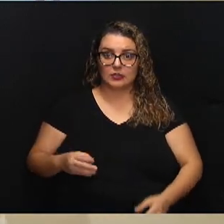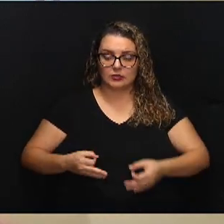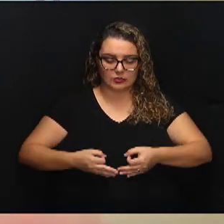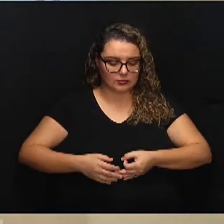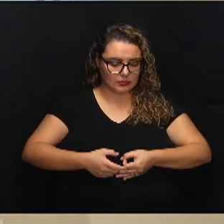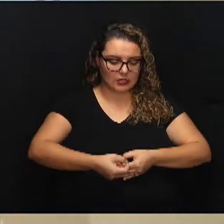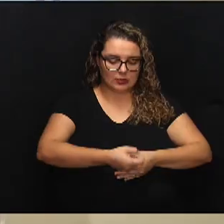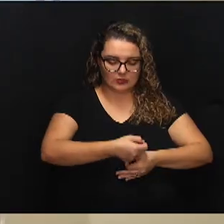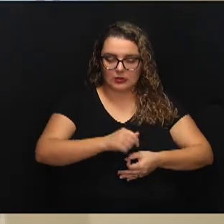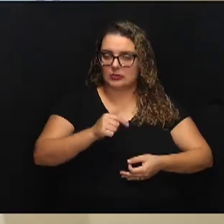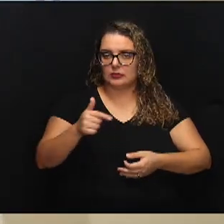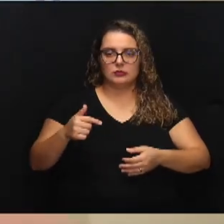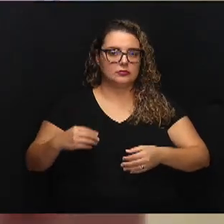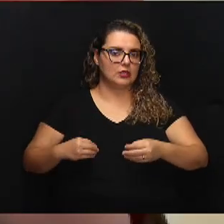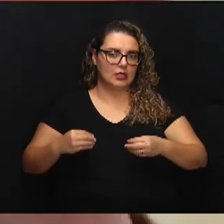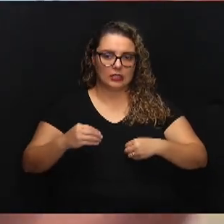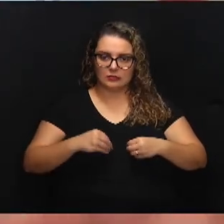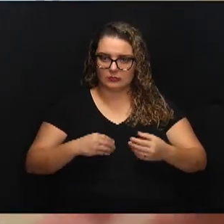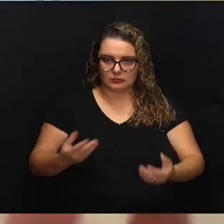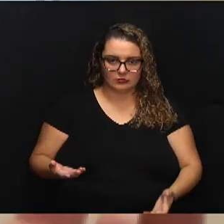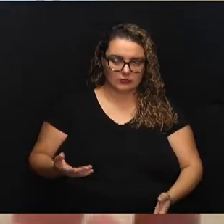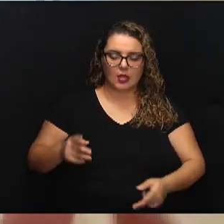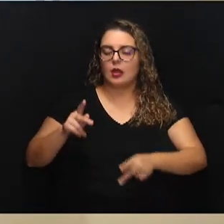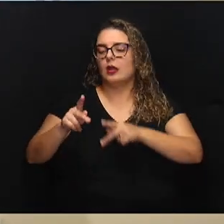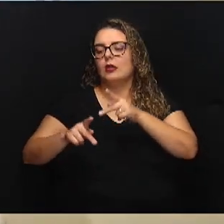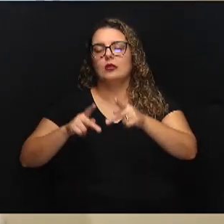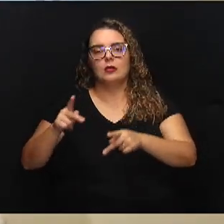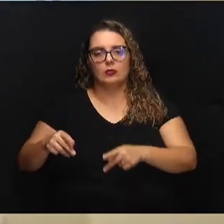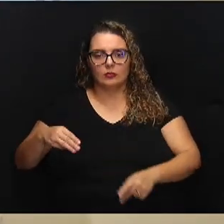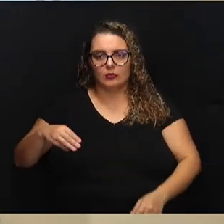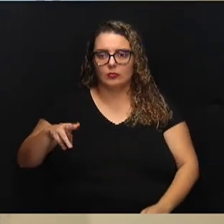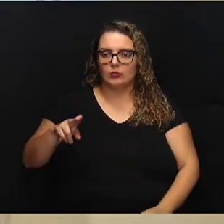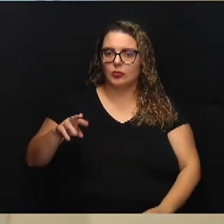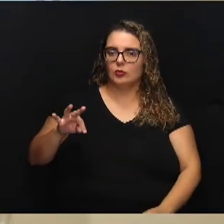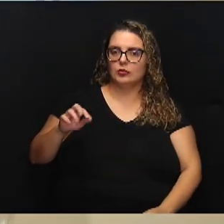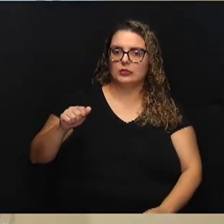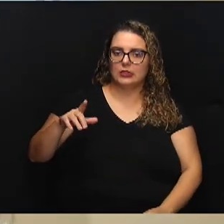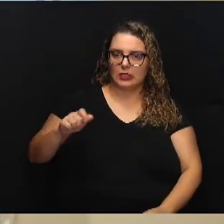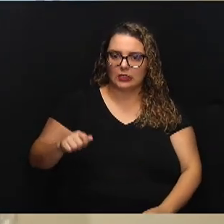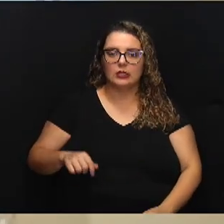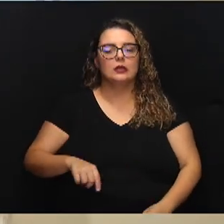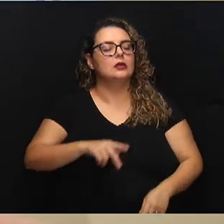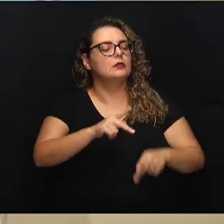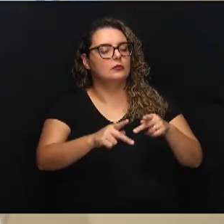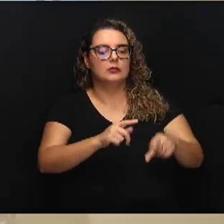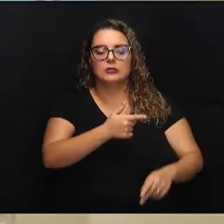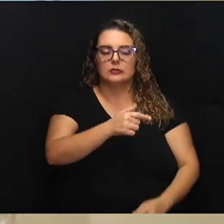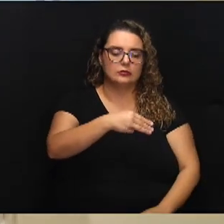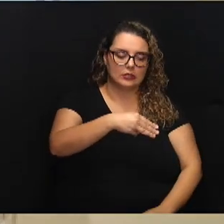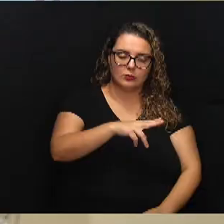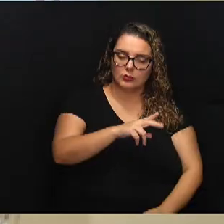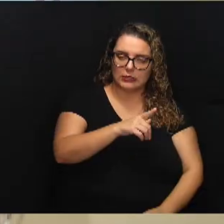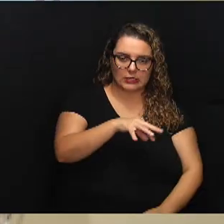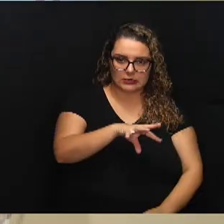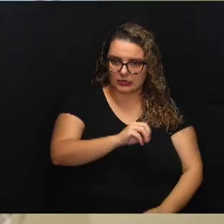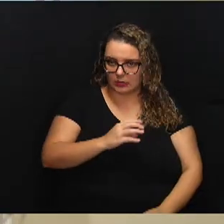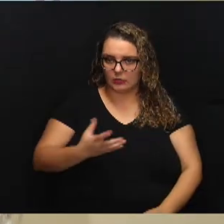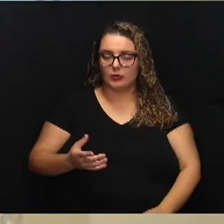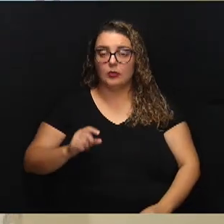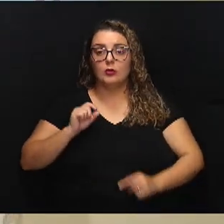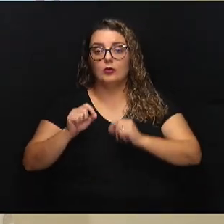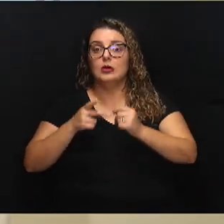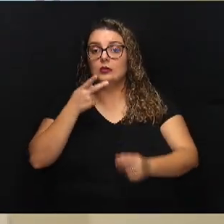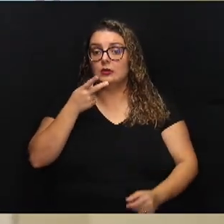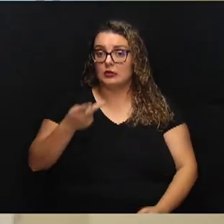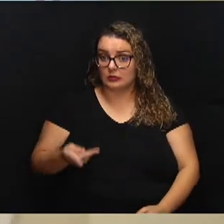existe nenhum exame, seja para a população mutada, seja para a população que não é mutada. O que vai corresponder aqui